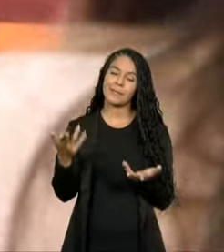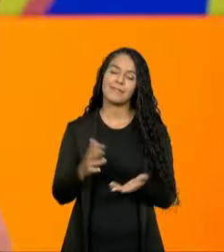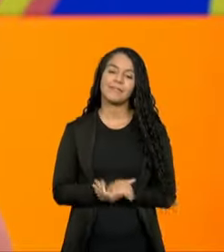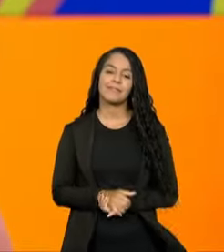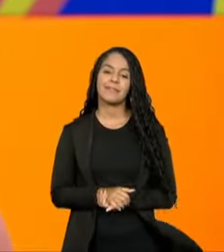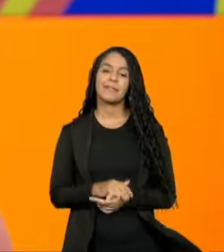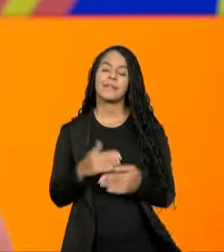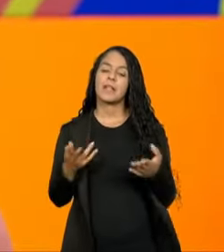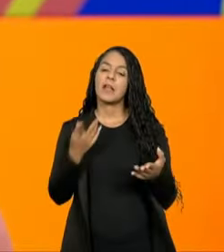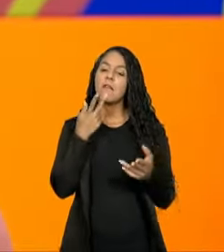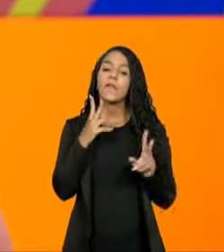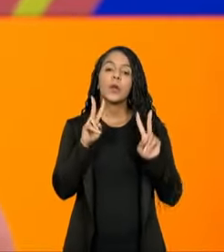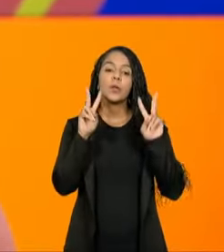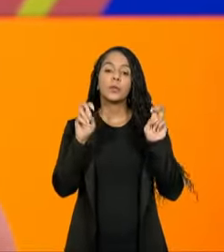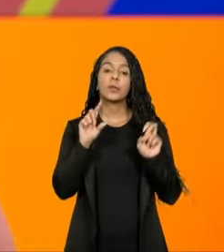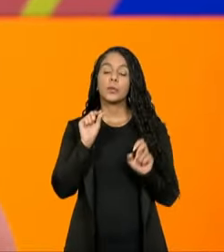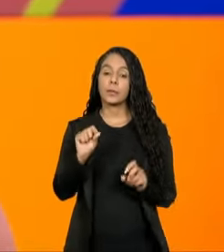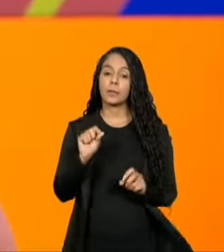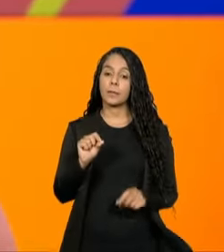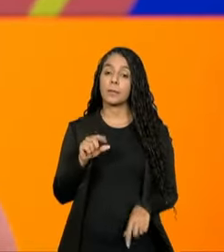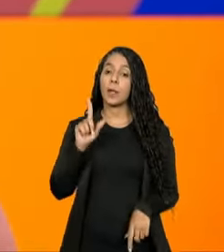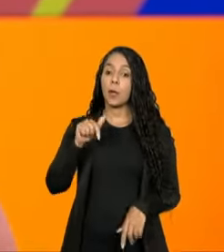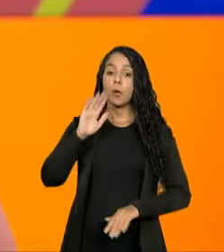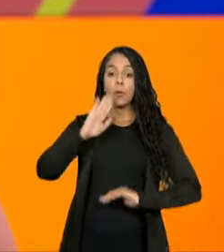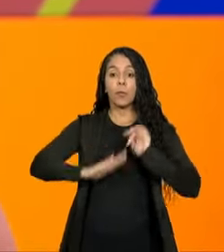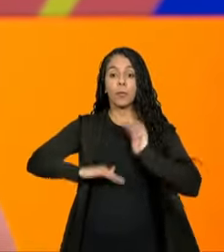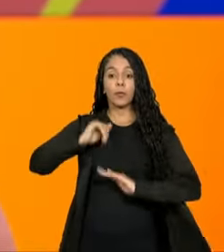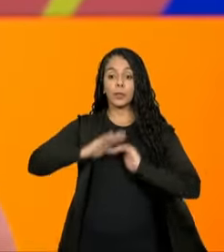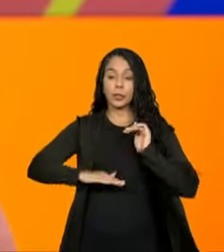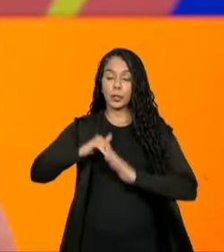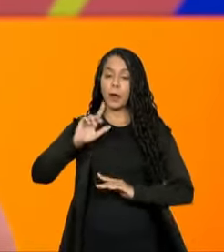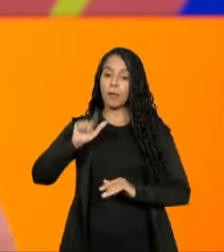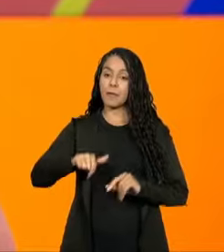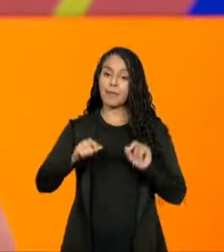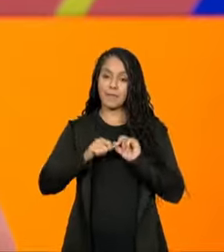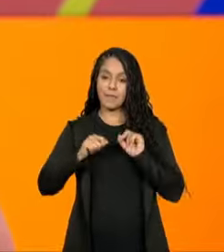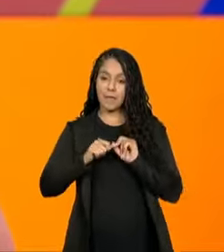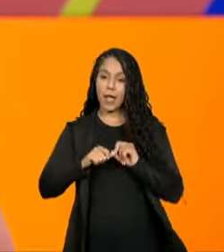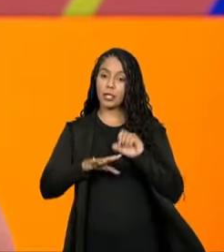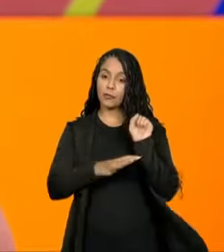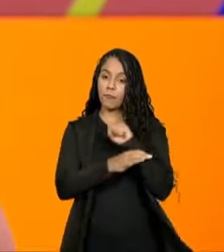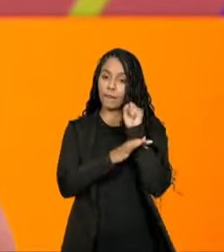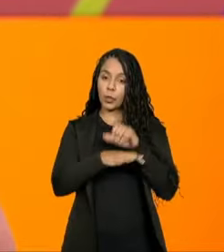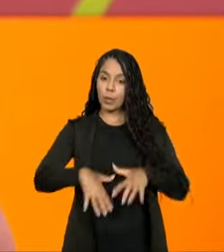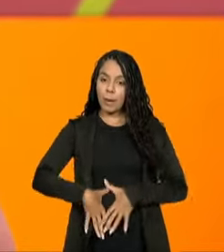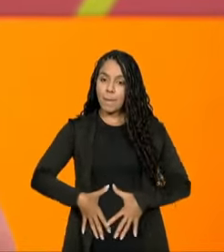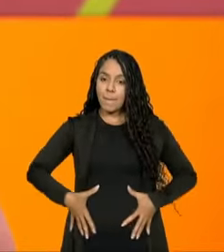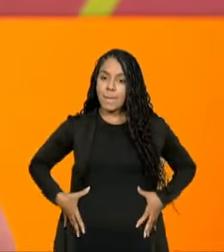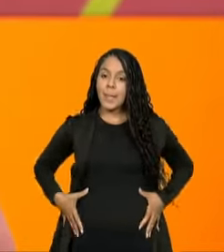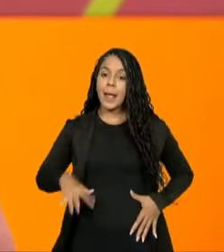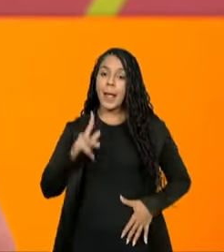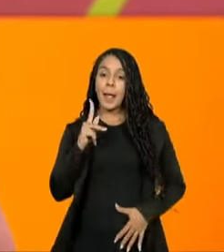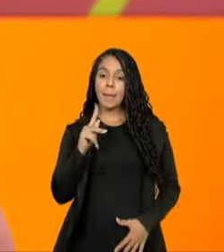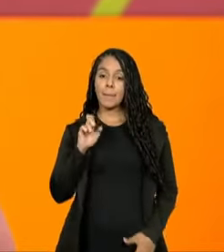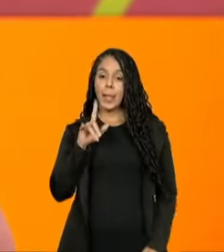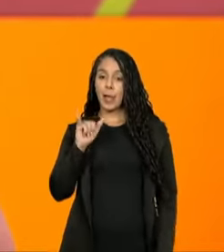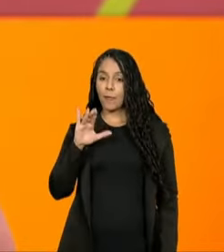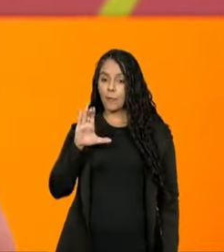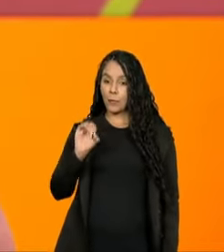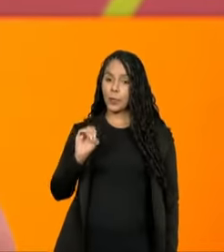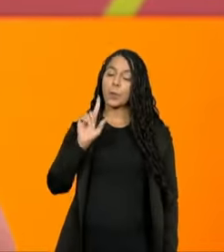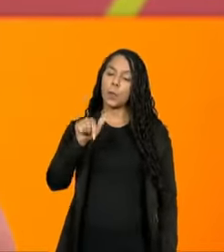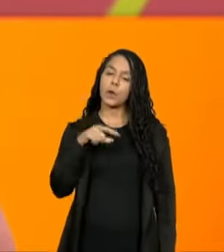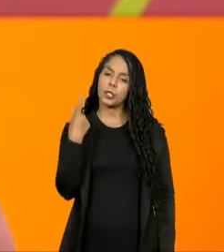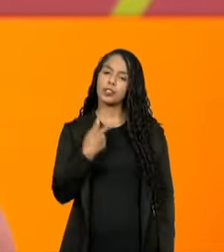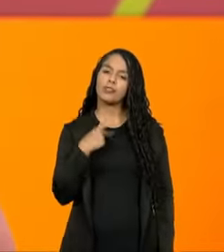É, a gente está falando assim, o fisioterapeuta pélvico é um profissional fundamental, que não, não é? Existia antes. Eu sempre falo para as minhas pacientes que